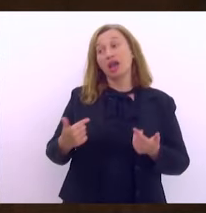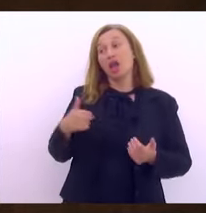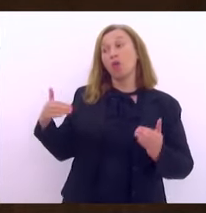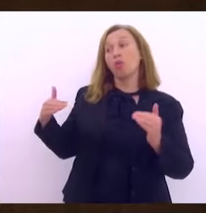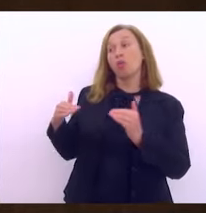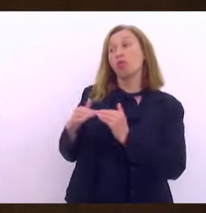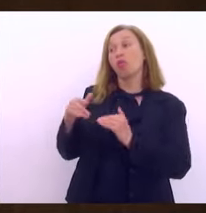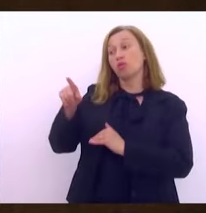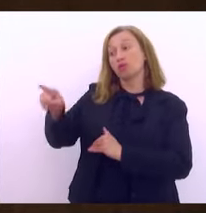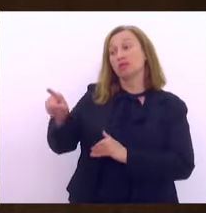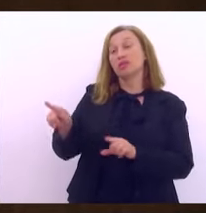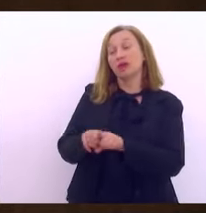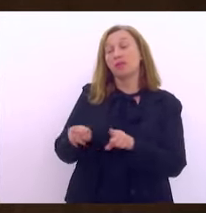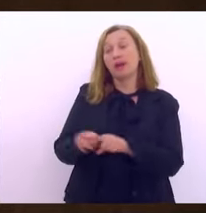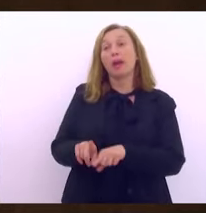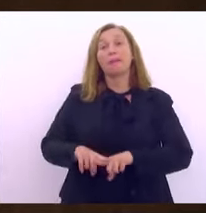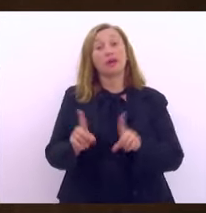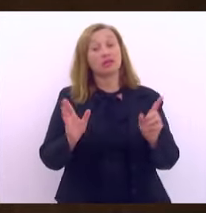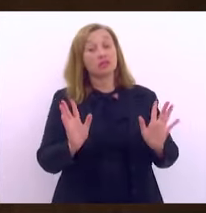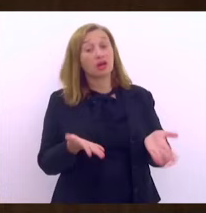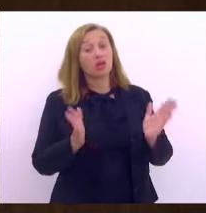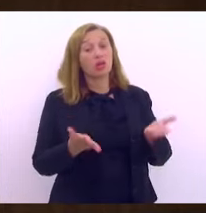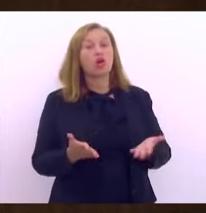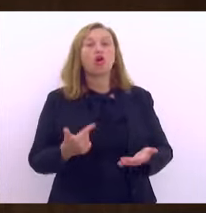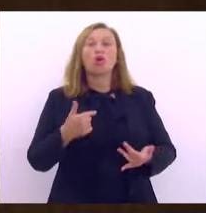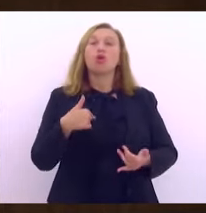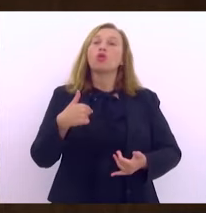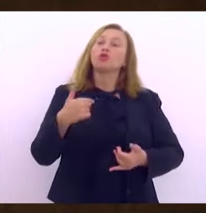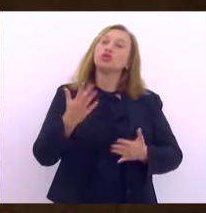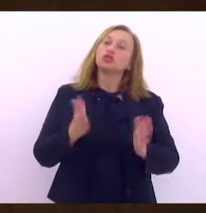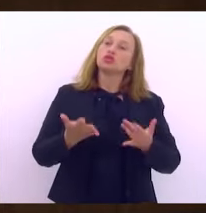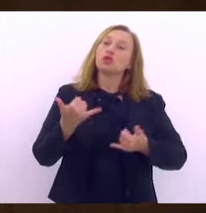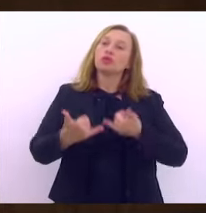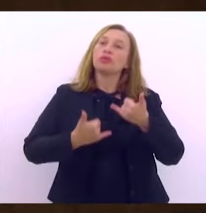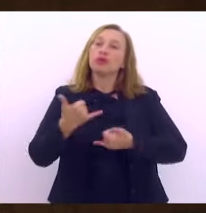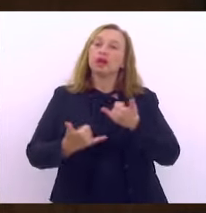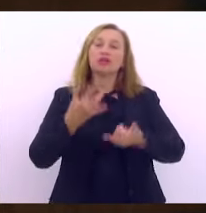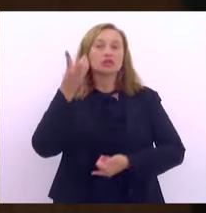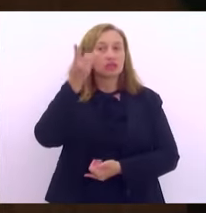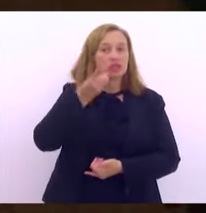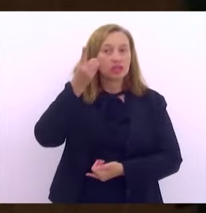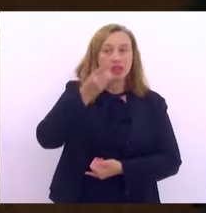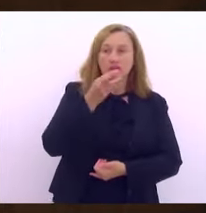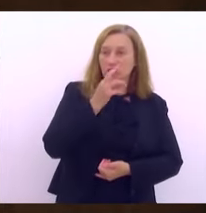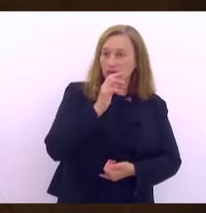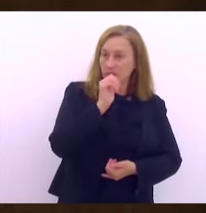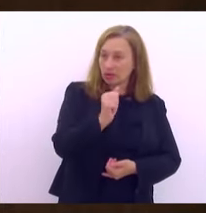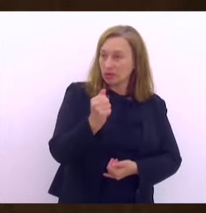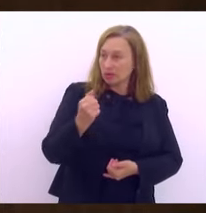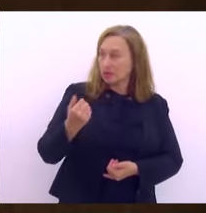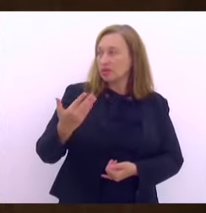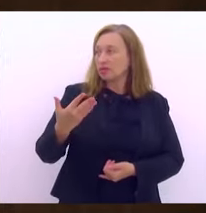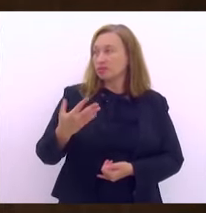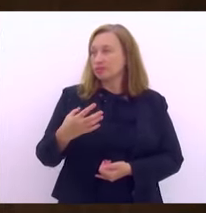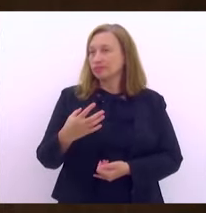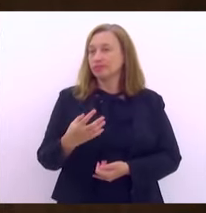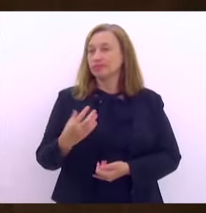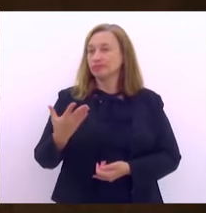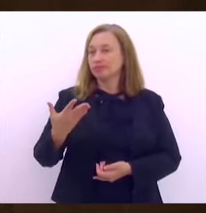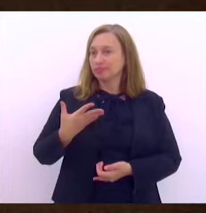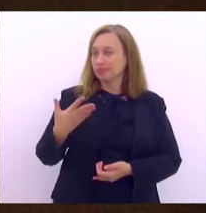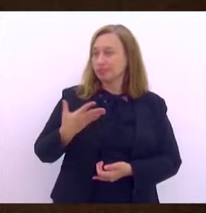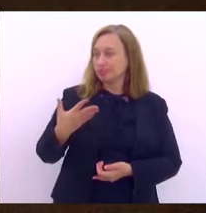também. Agora, hoje eu brincava com o deputado Amorim, com quem eu me dou bastante bem, apesar das